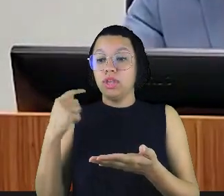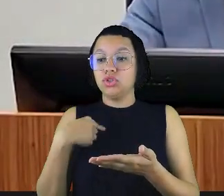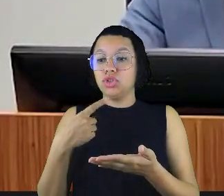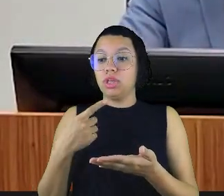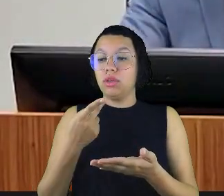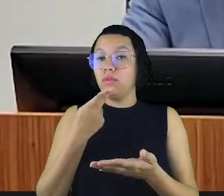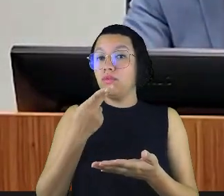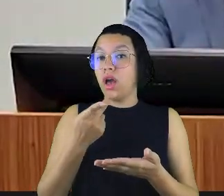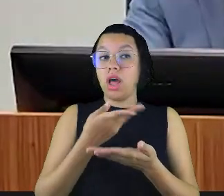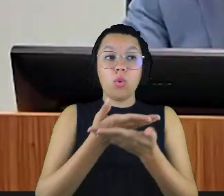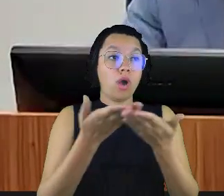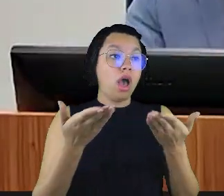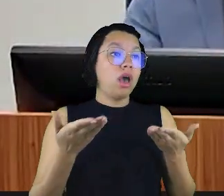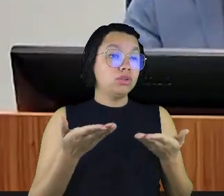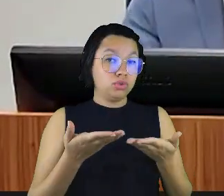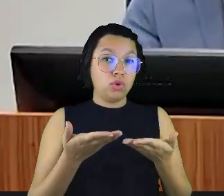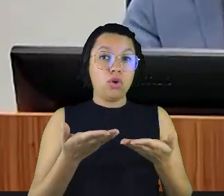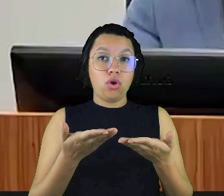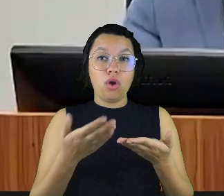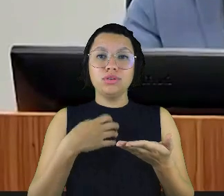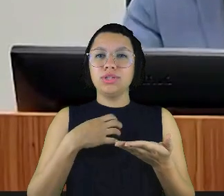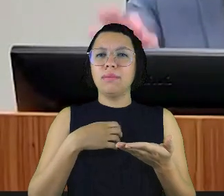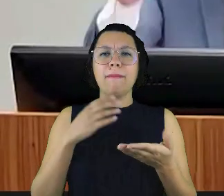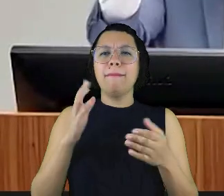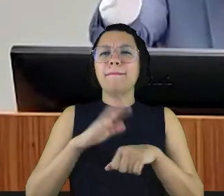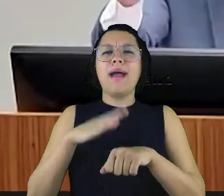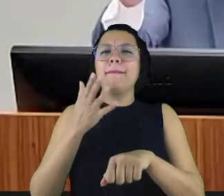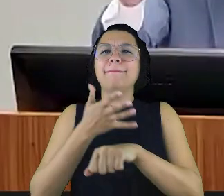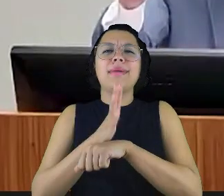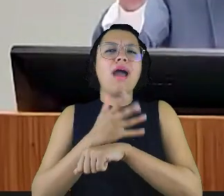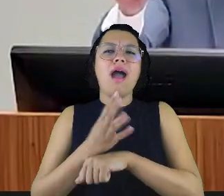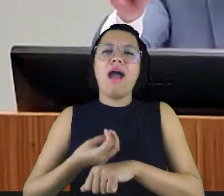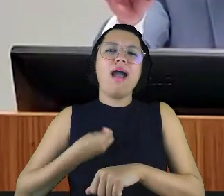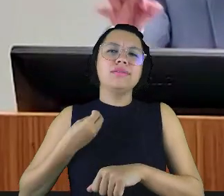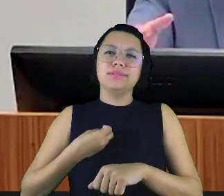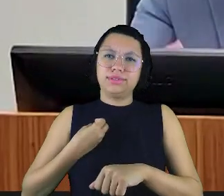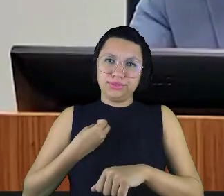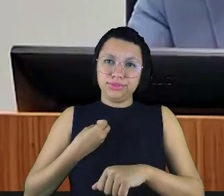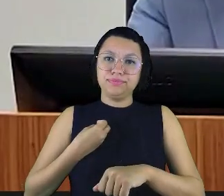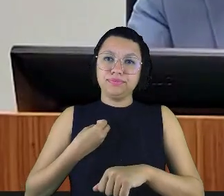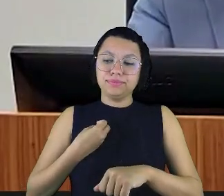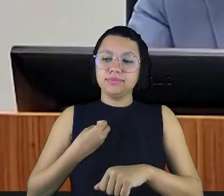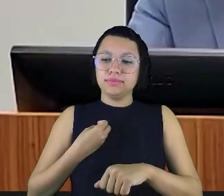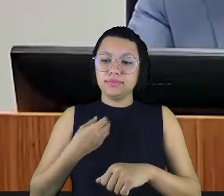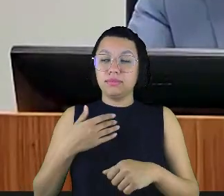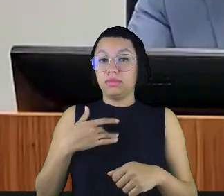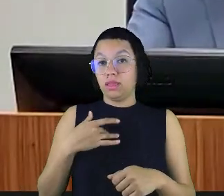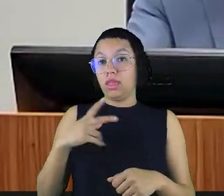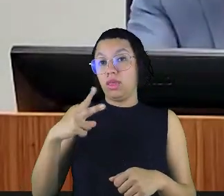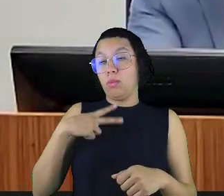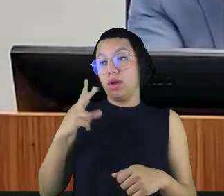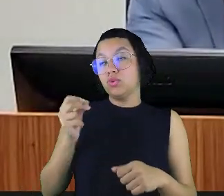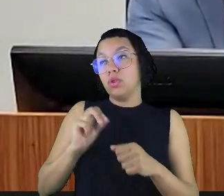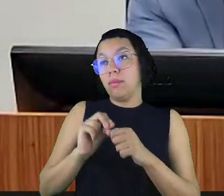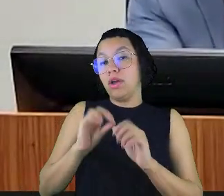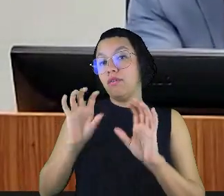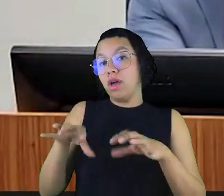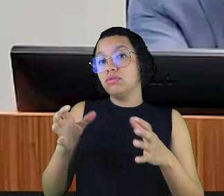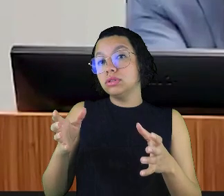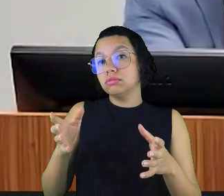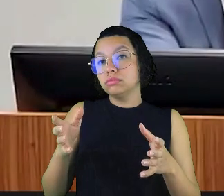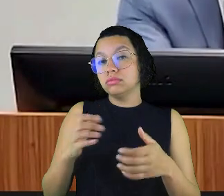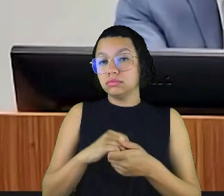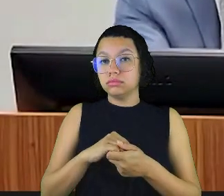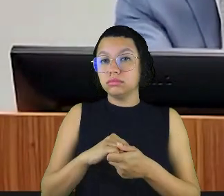que façam isso. É o mecanismo mais prático que existe. E eu, particularmente, faço isso.